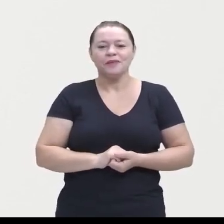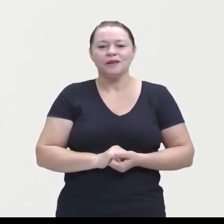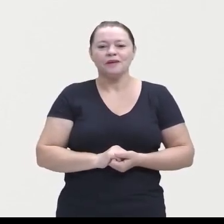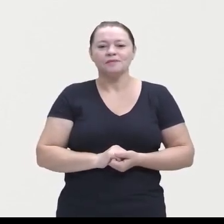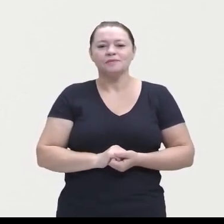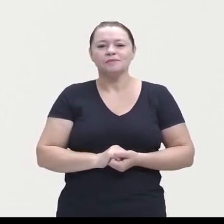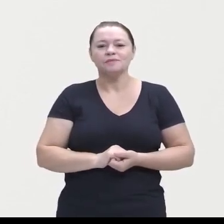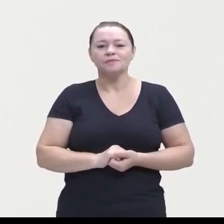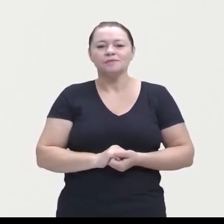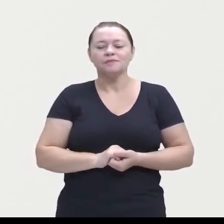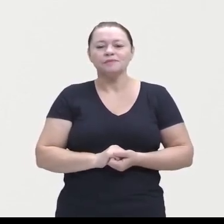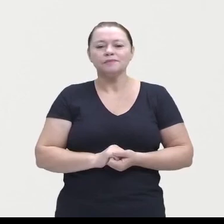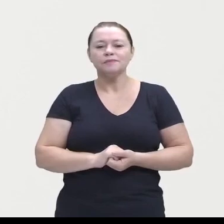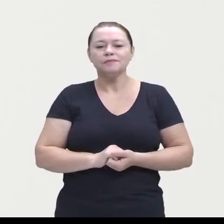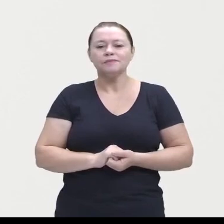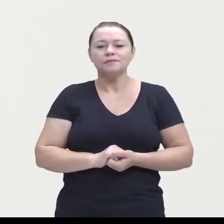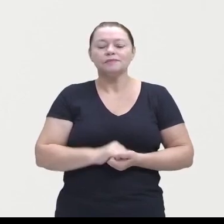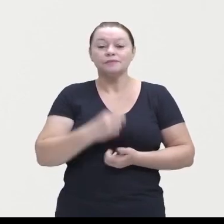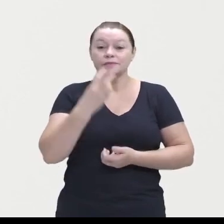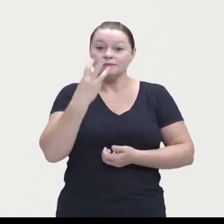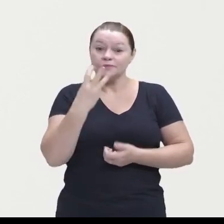3 círculos.